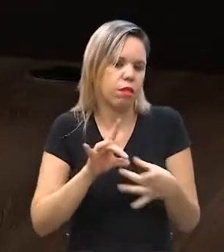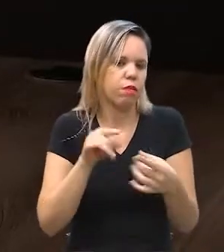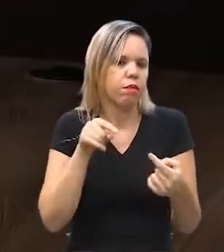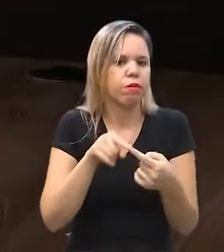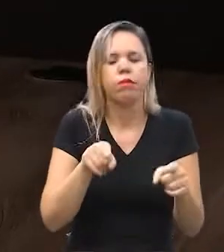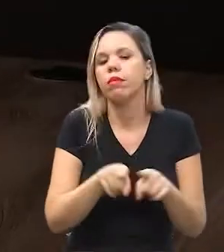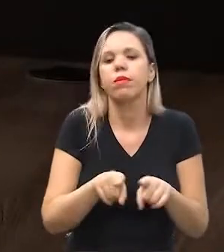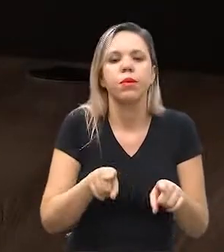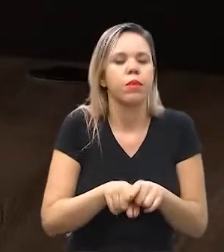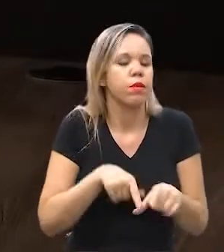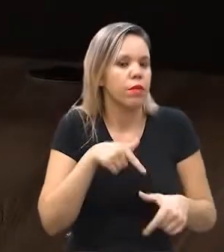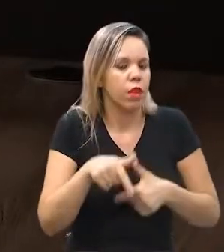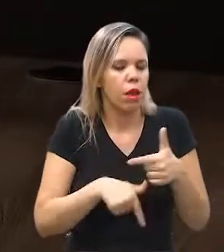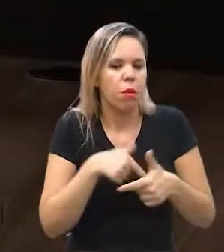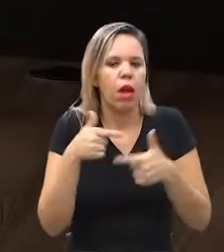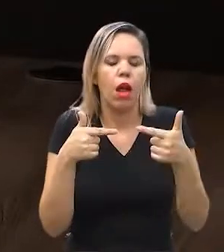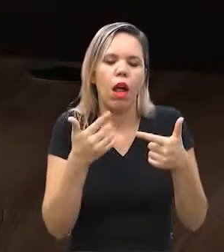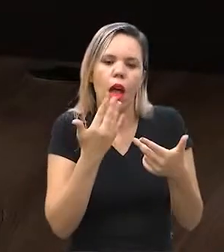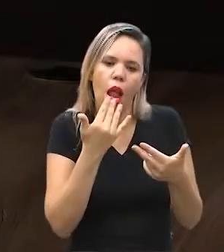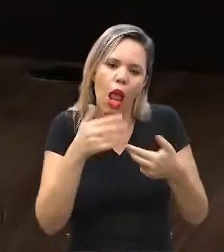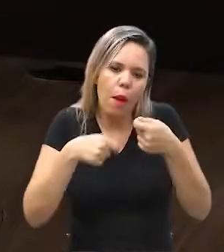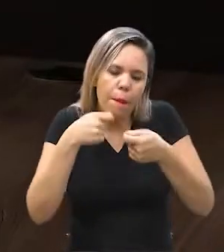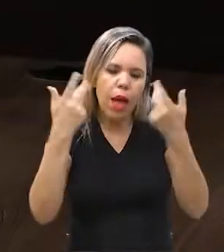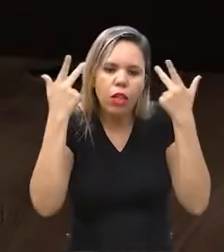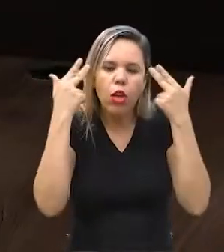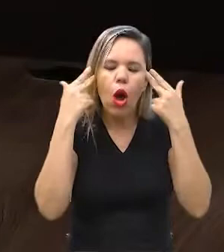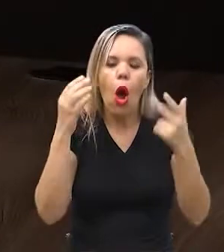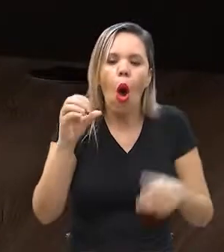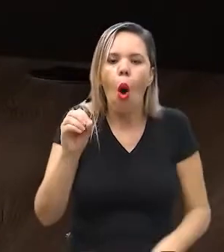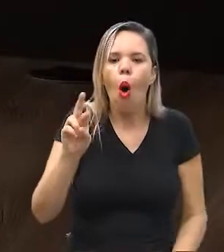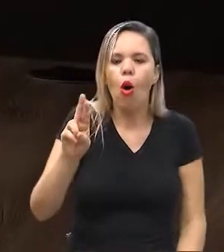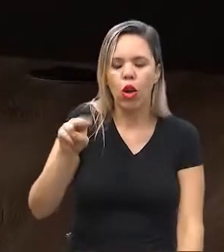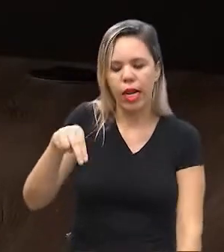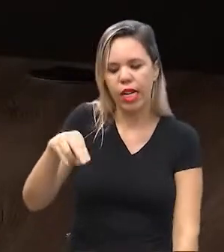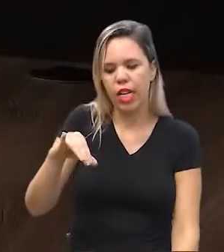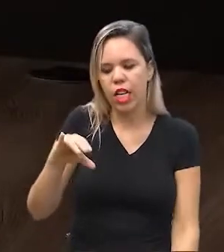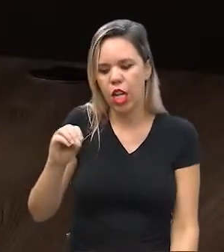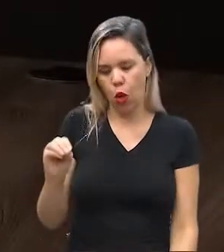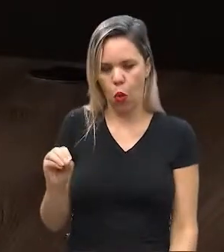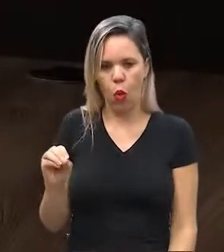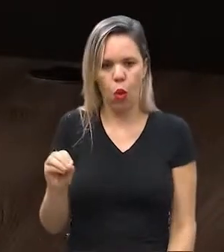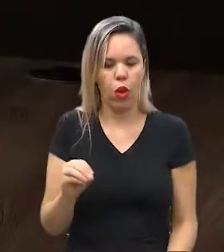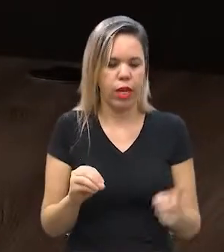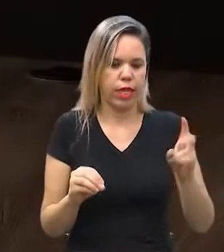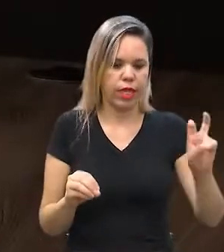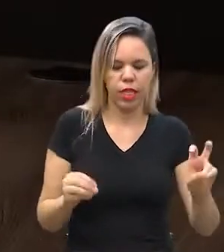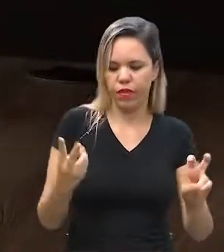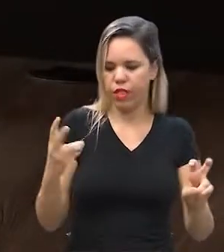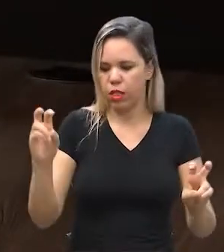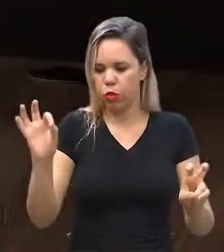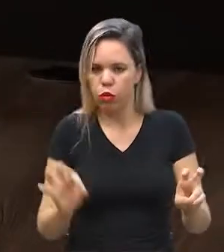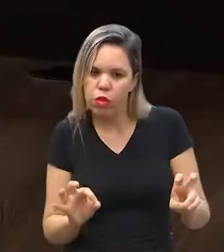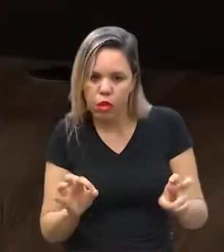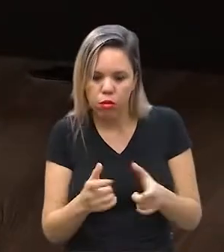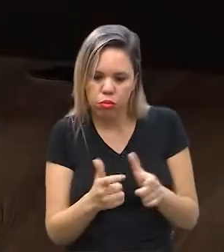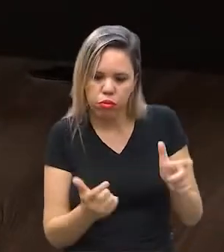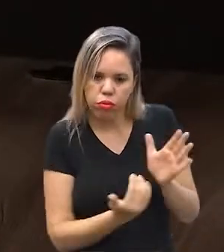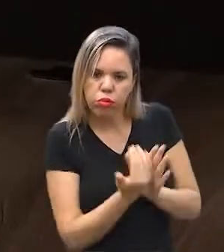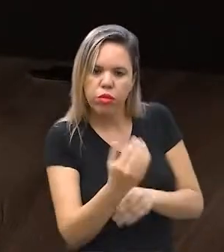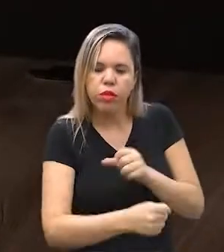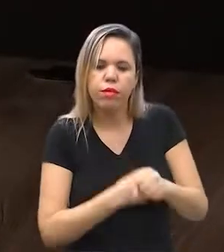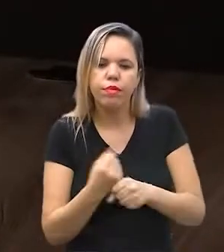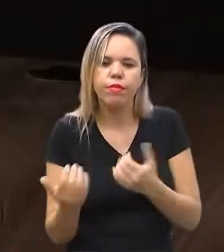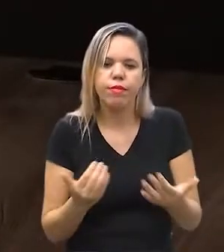também o mercado de orgânicos, que tem crescido entre 15% e 20% ao ano. E é